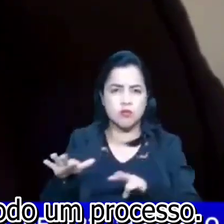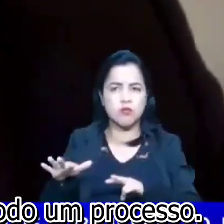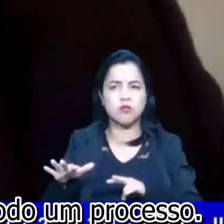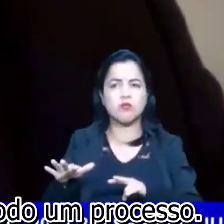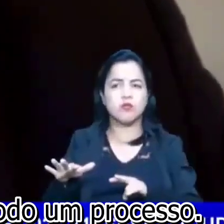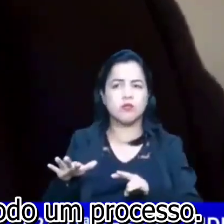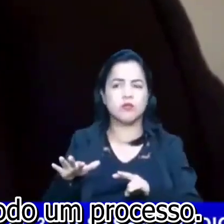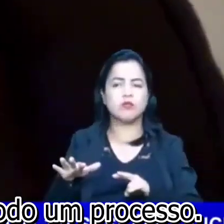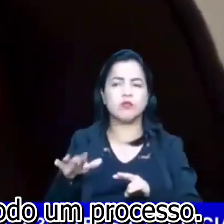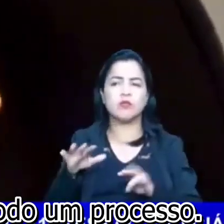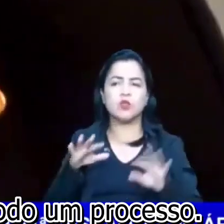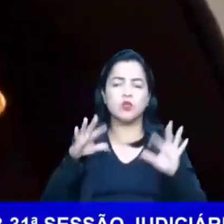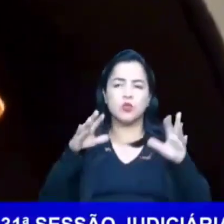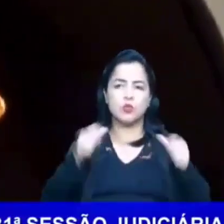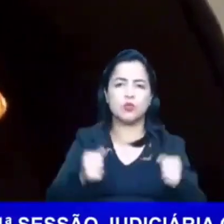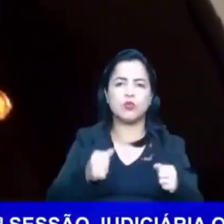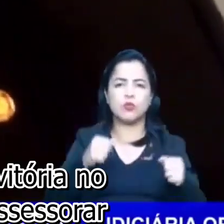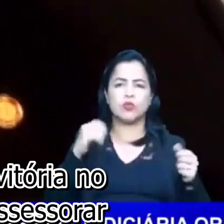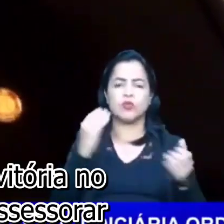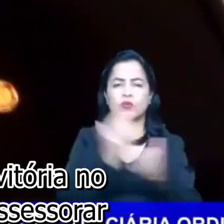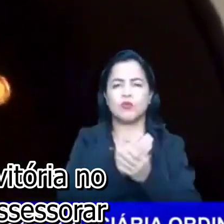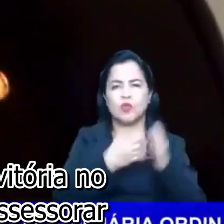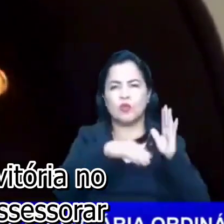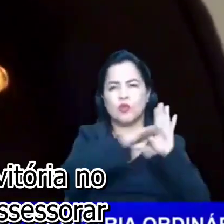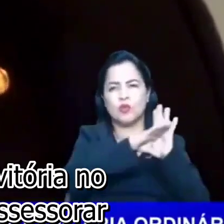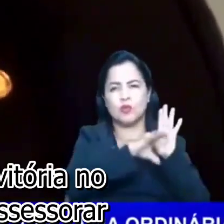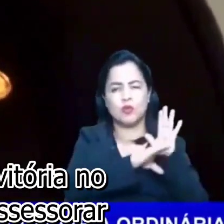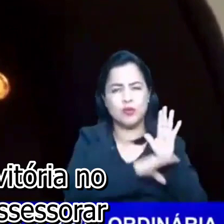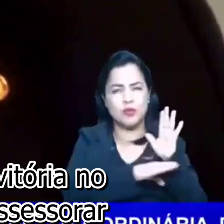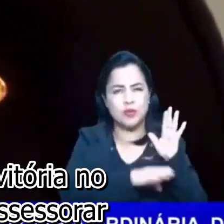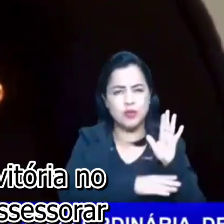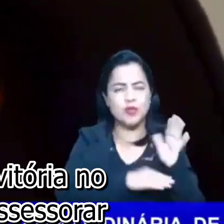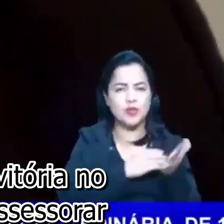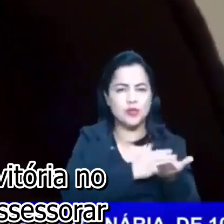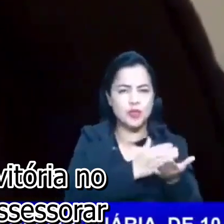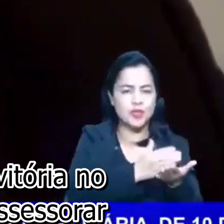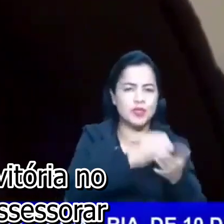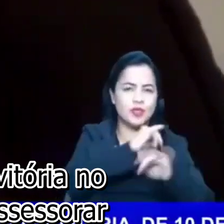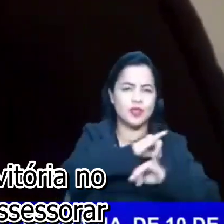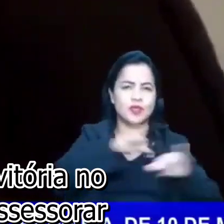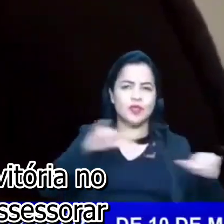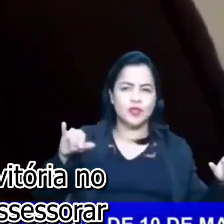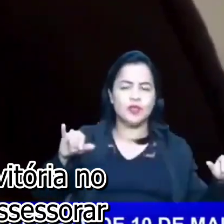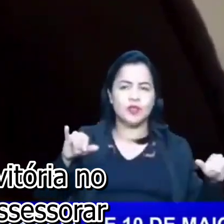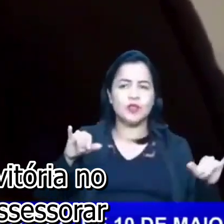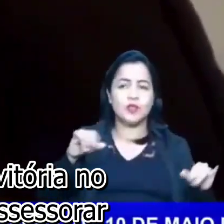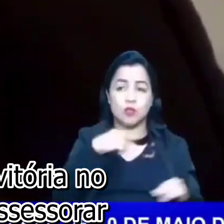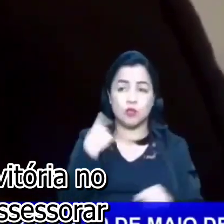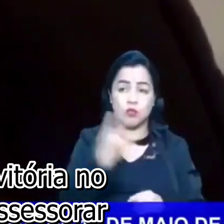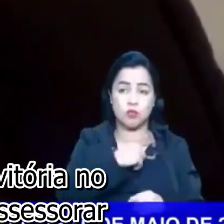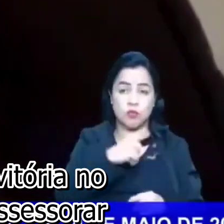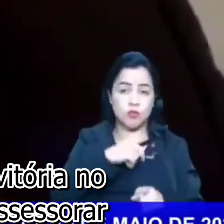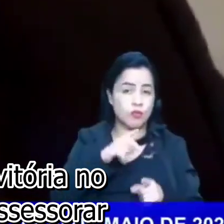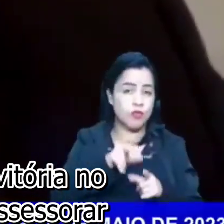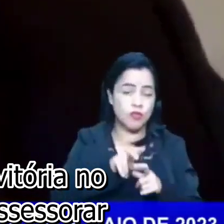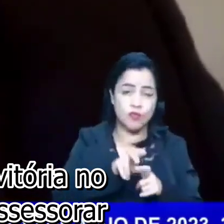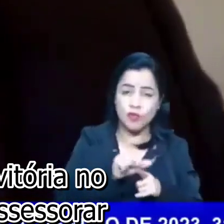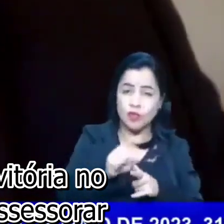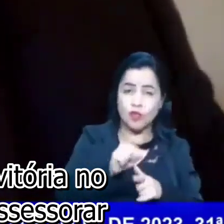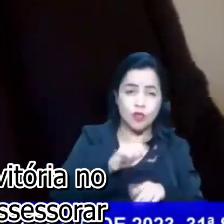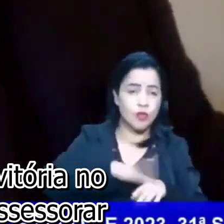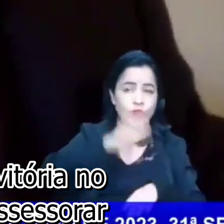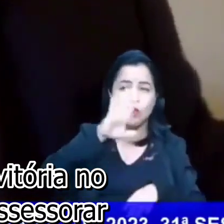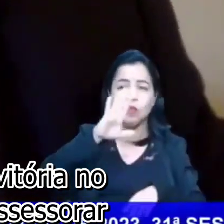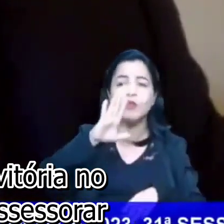né, mas todo um processo desde a pré-campanha. Nós tivemos a maior vitória no estado do